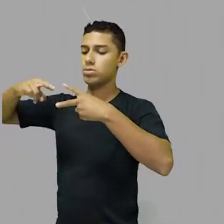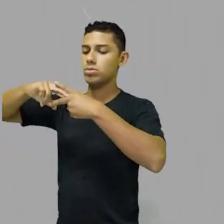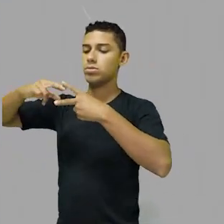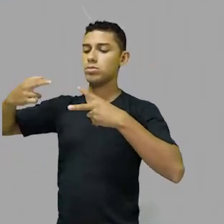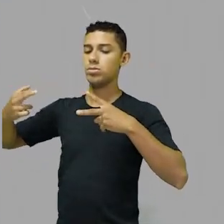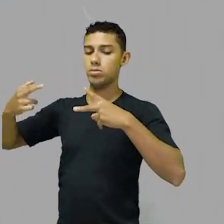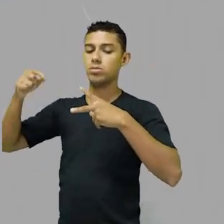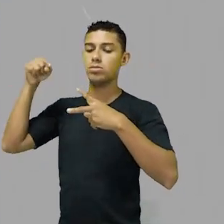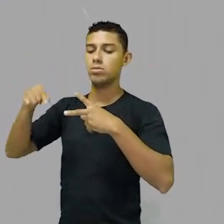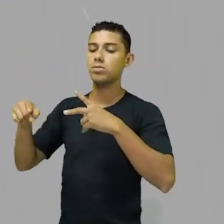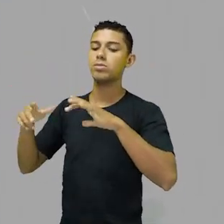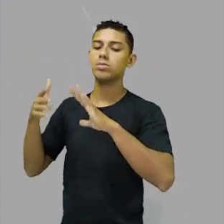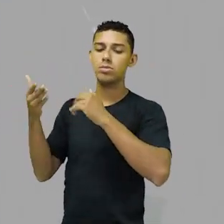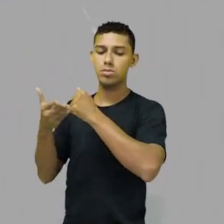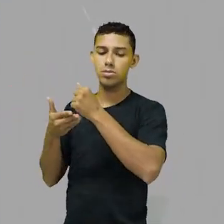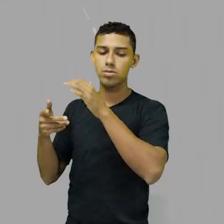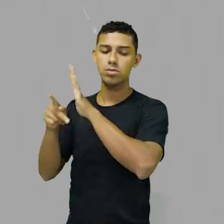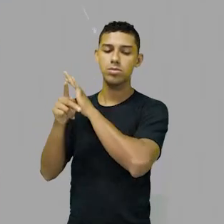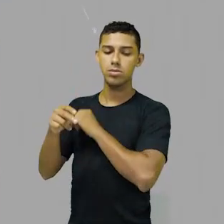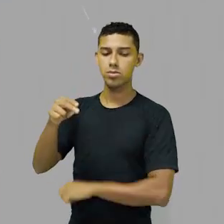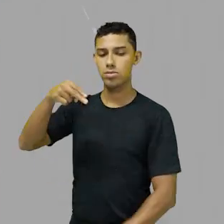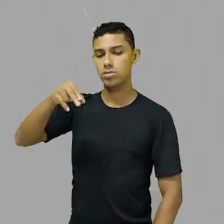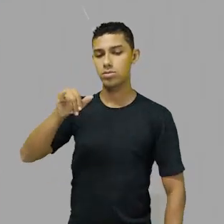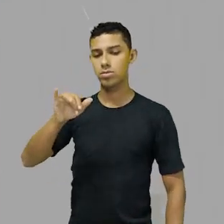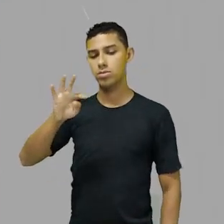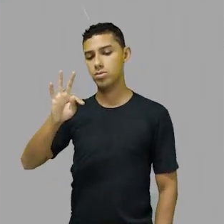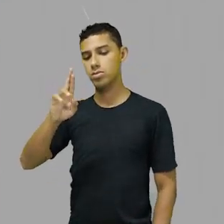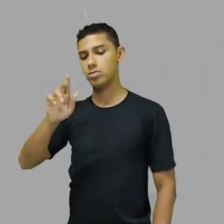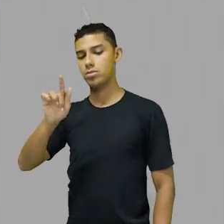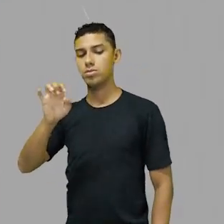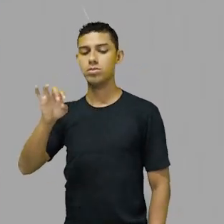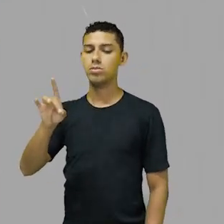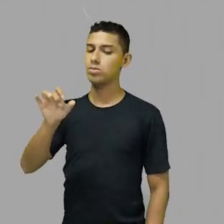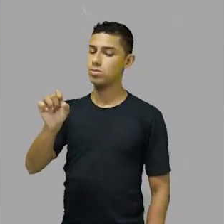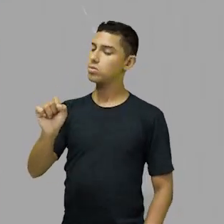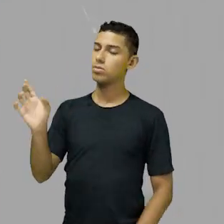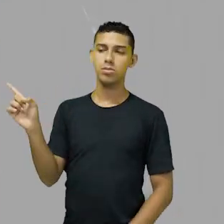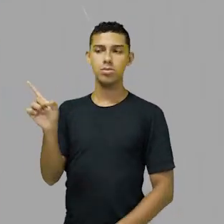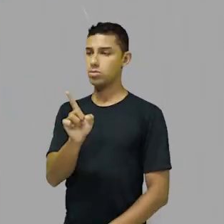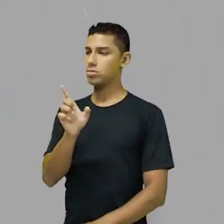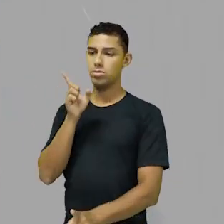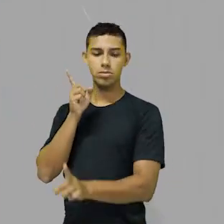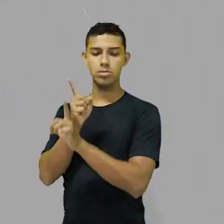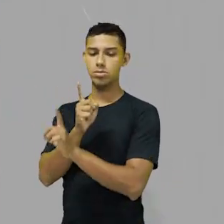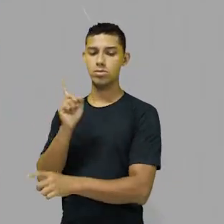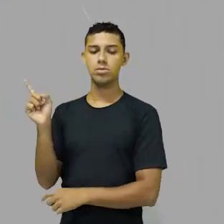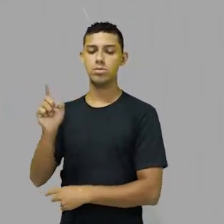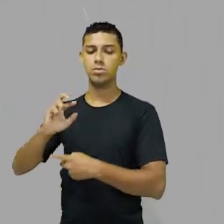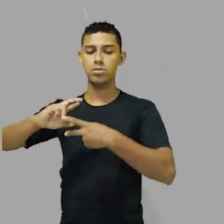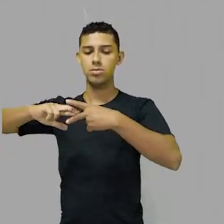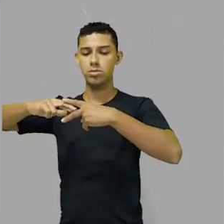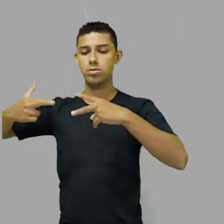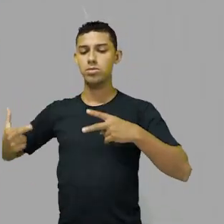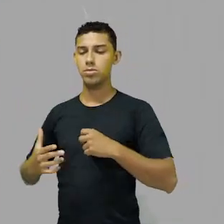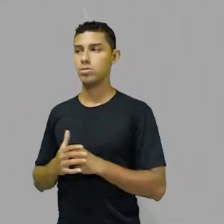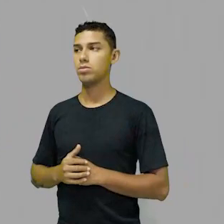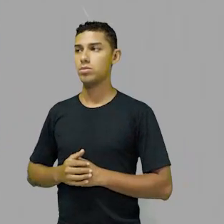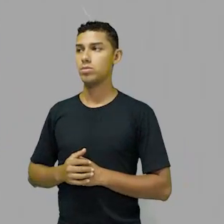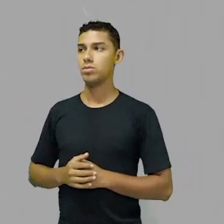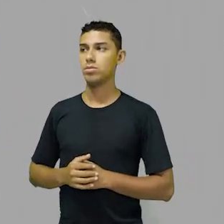RNA. A base nitrogenada que nós não encontramos na molécula de RNA é